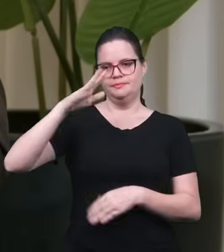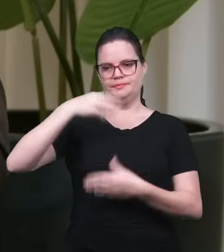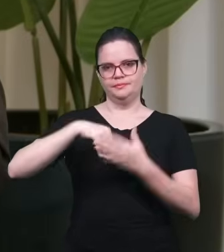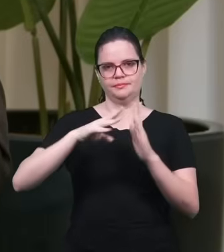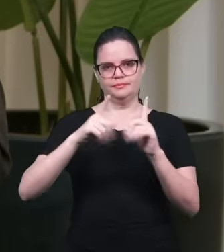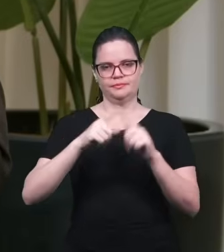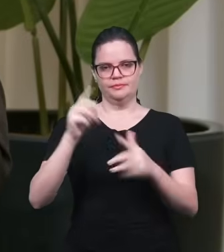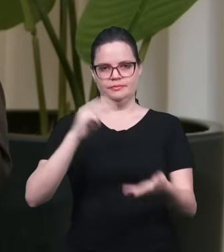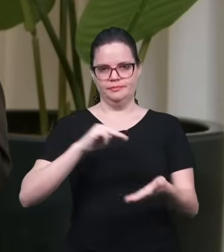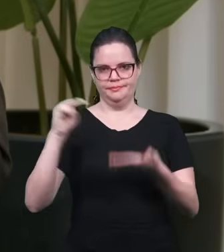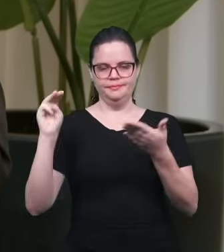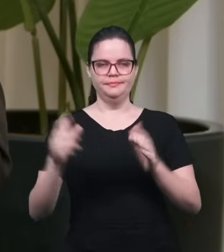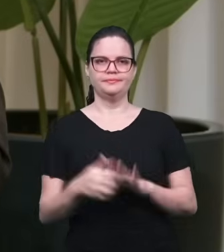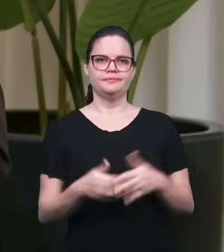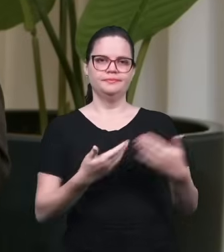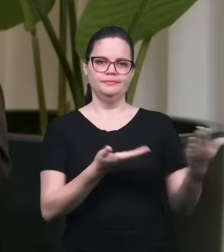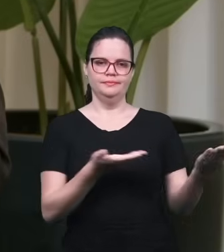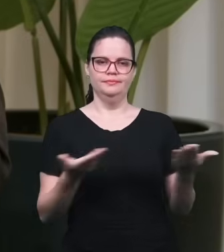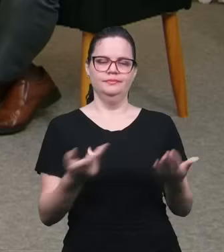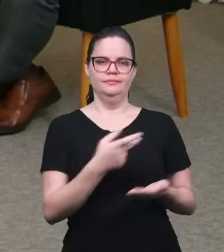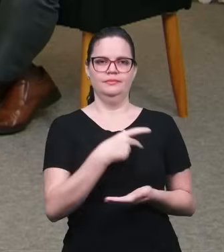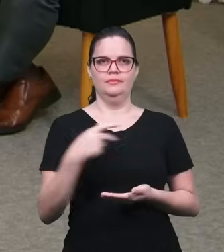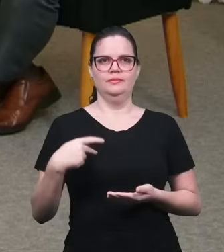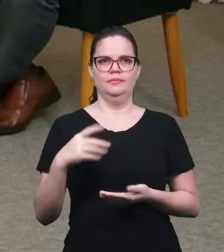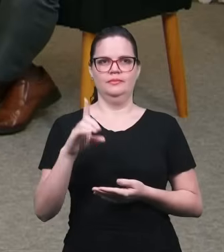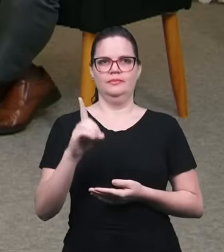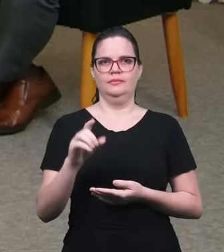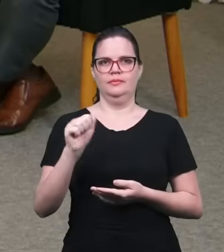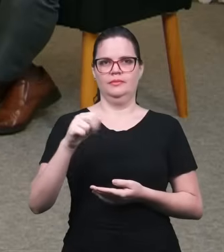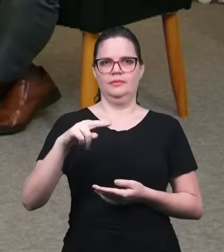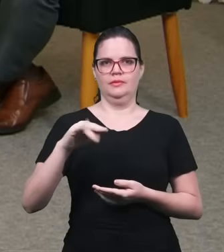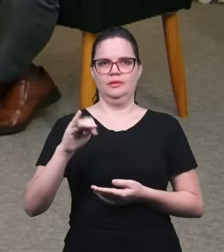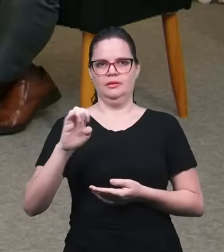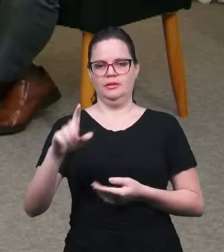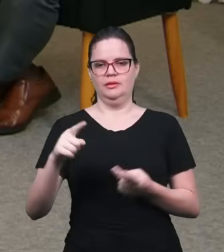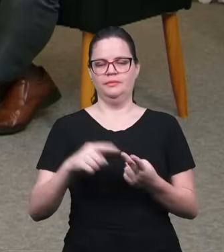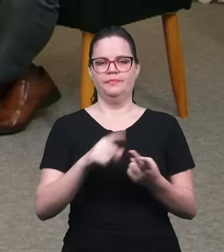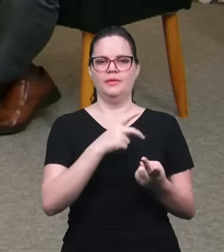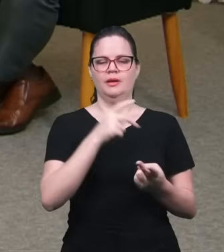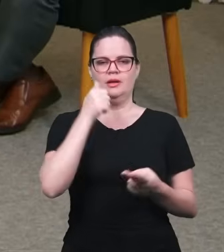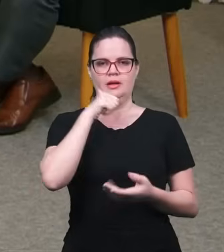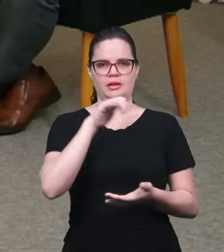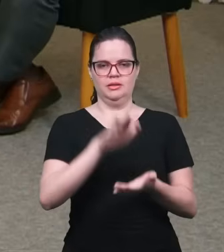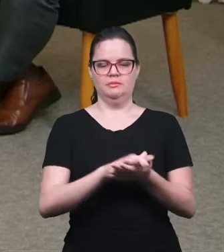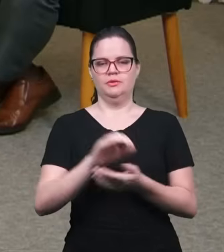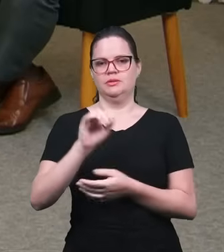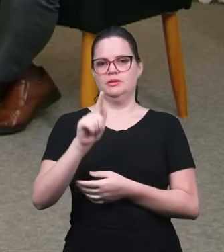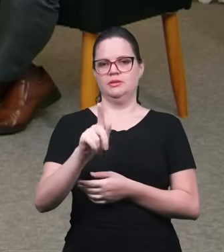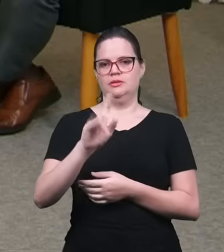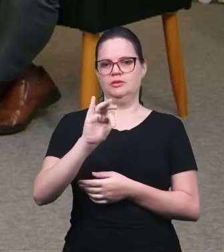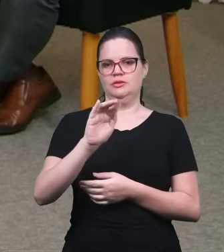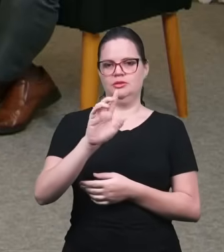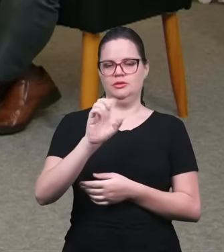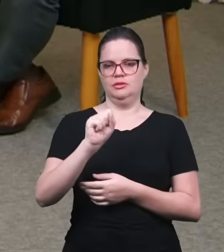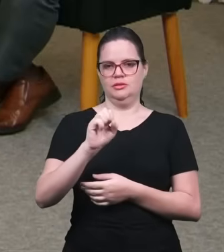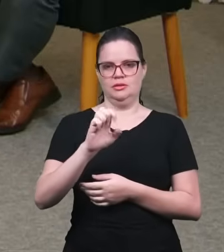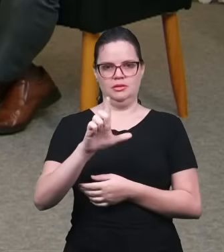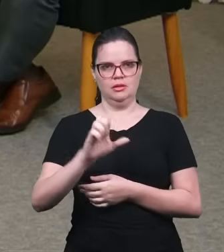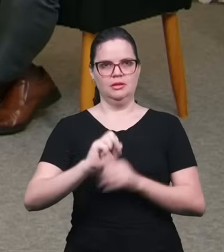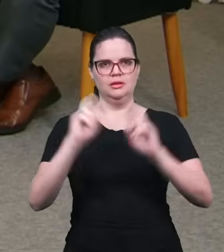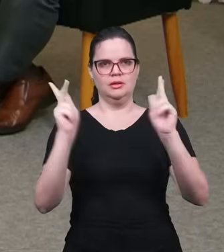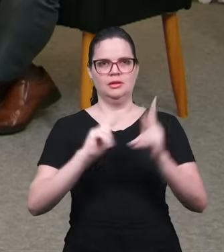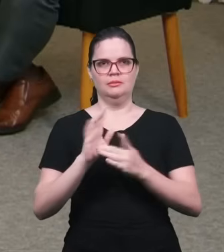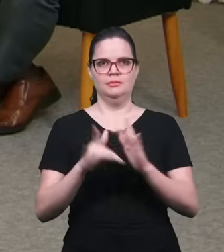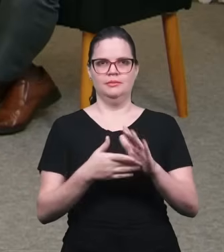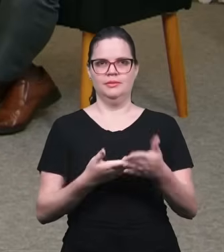com alegria o nosso querido pastor Daniel Prates, sua esposa Gisele, estão aqui conosco. A paz do Senhor Jesus. A